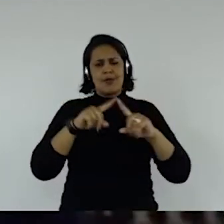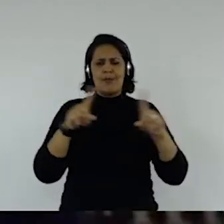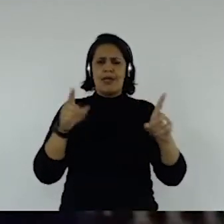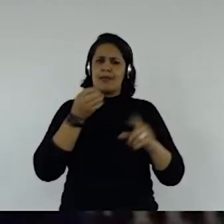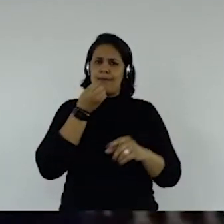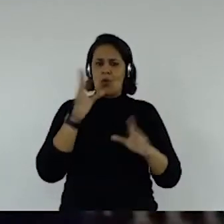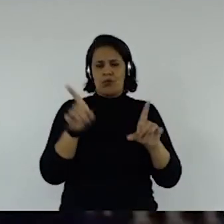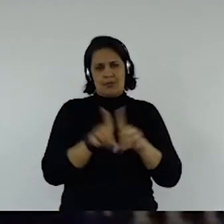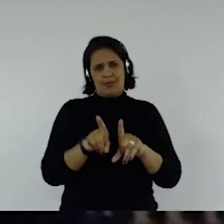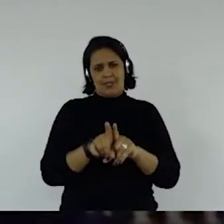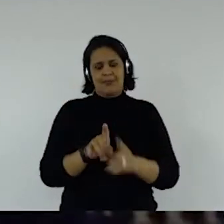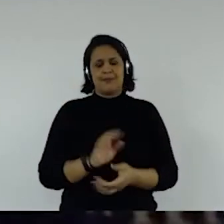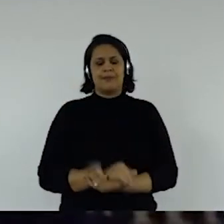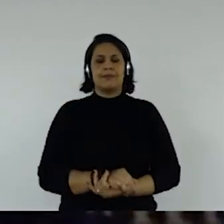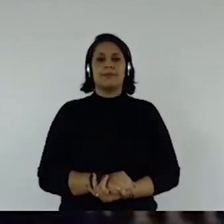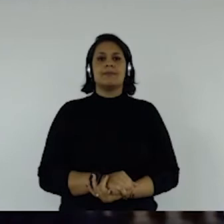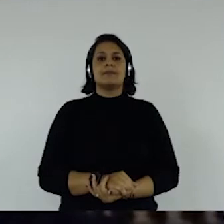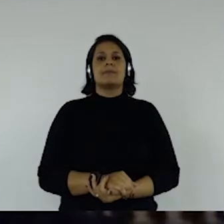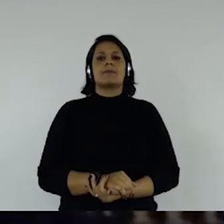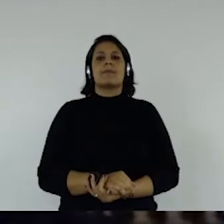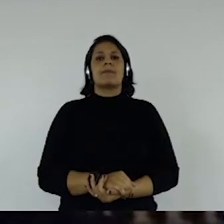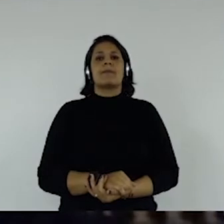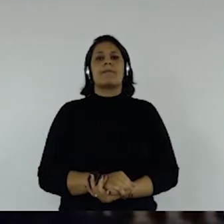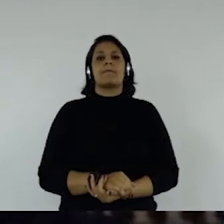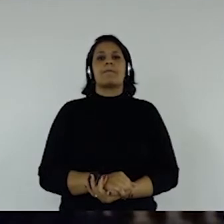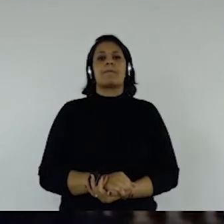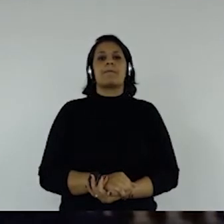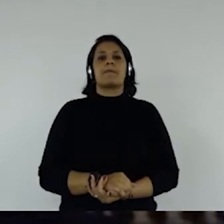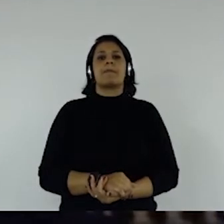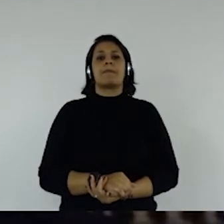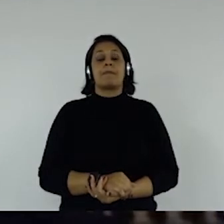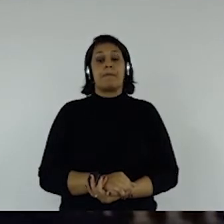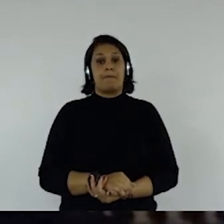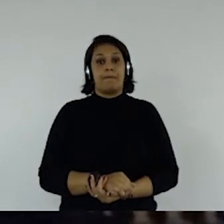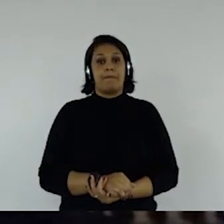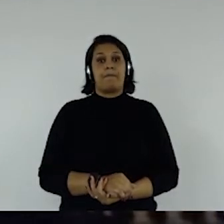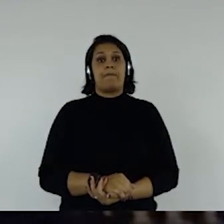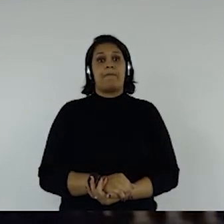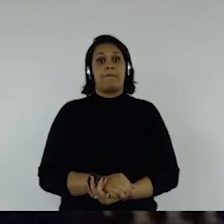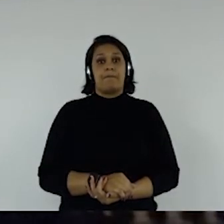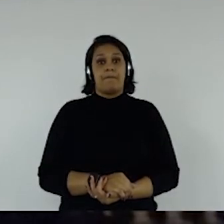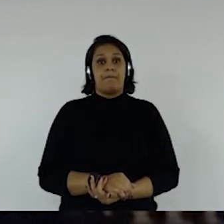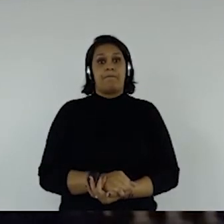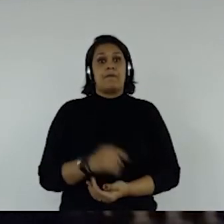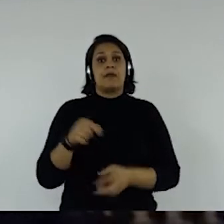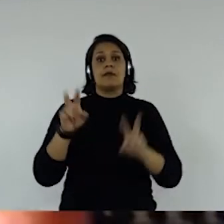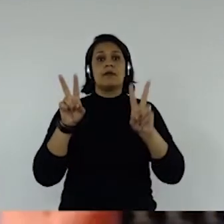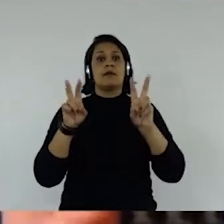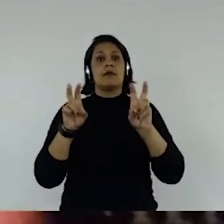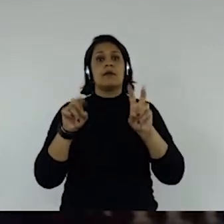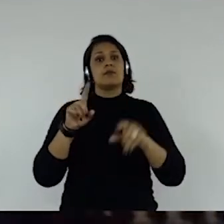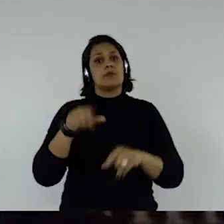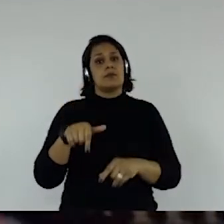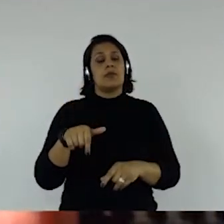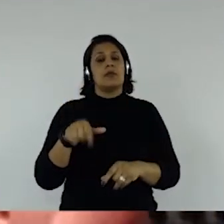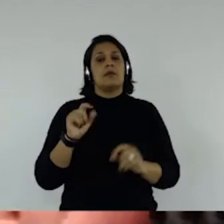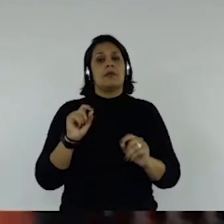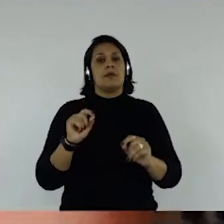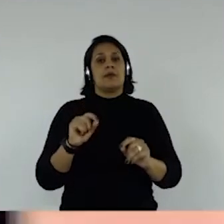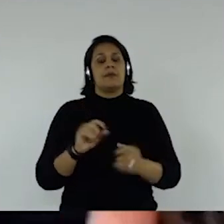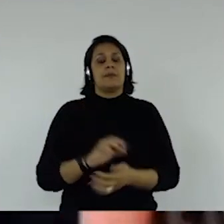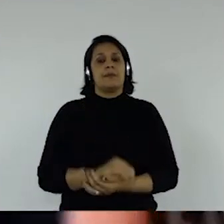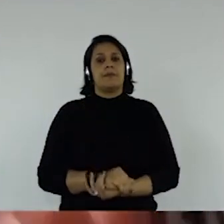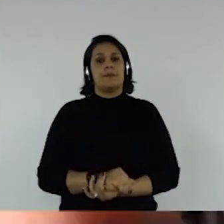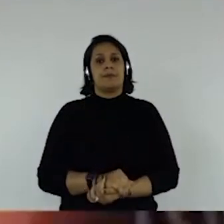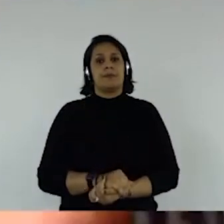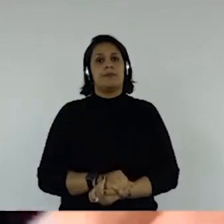mim, é uma alegria. O tema é um tema extraordinário, delicioso. Na verdade, eu